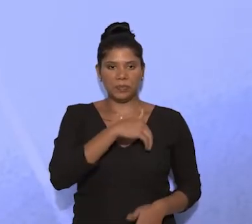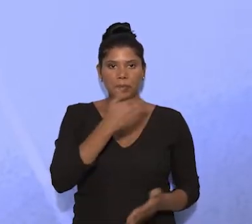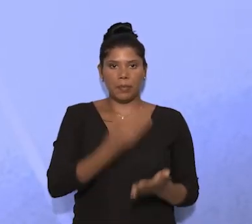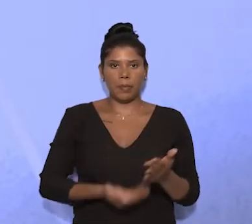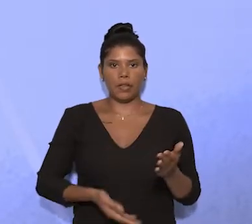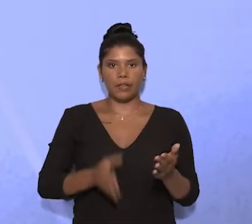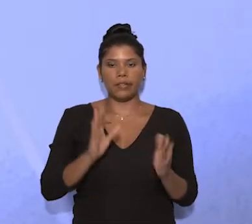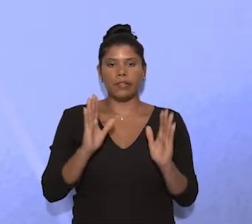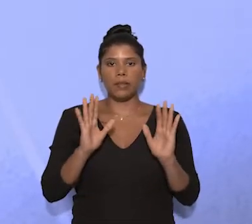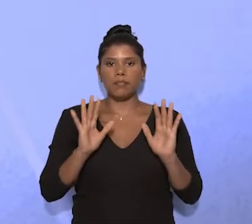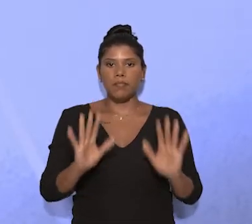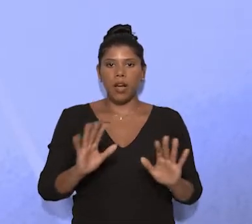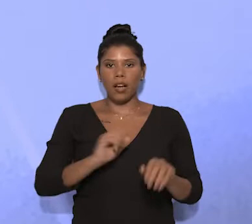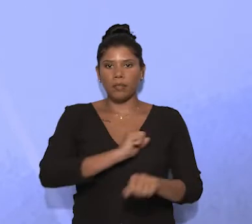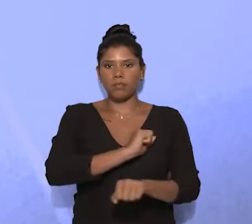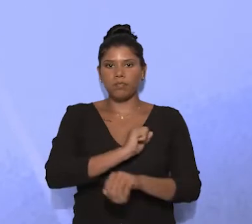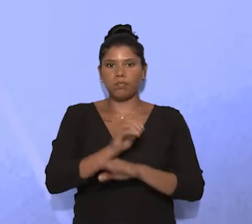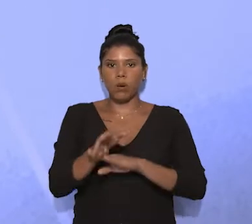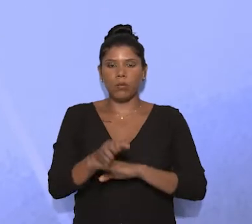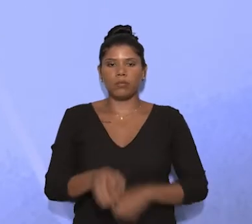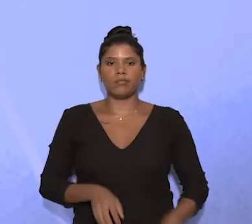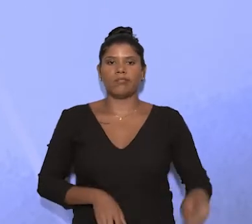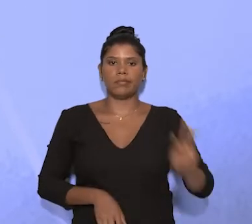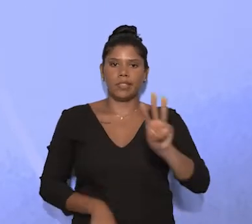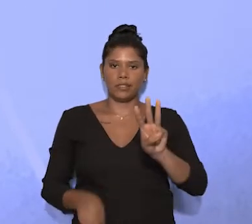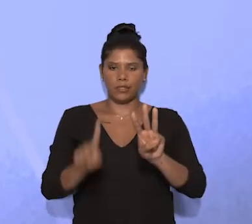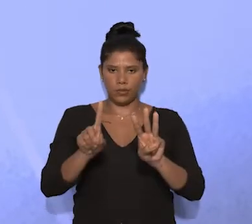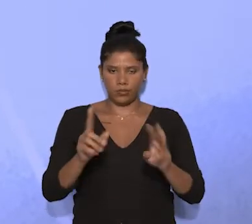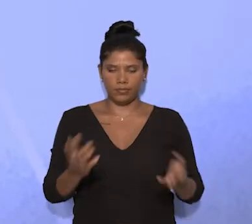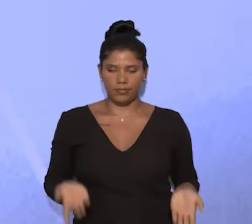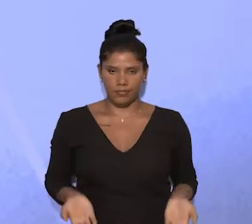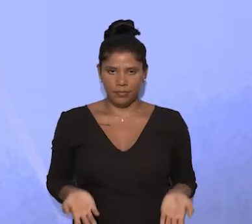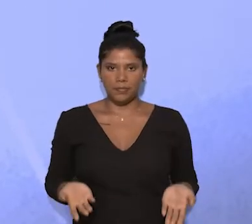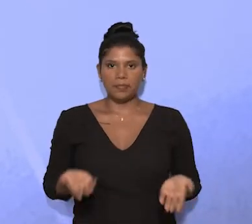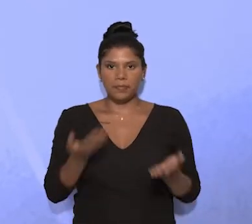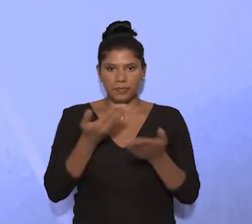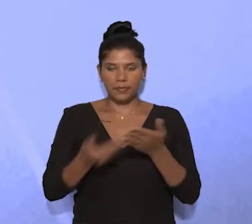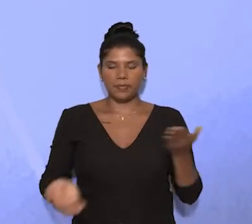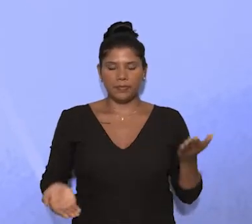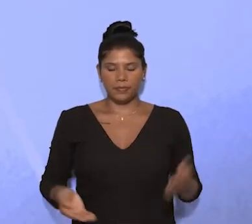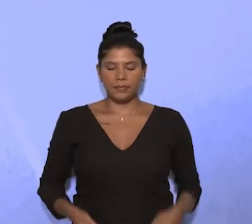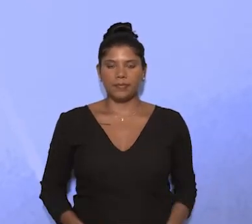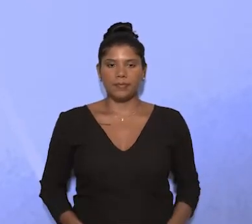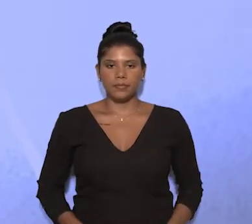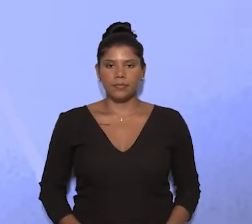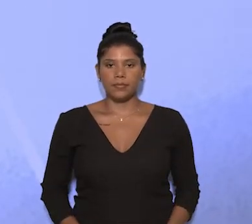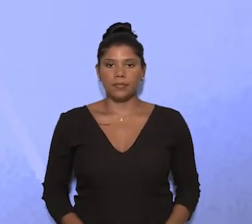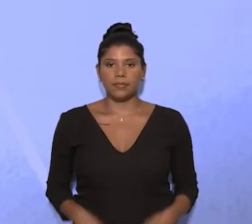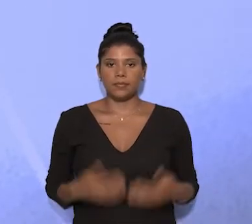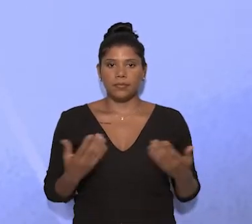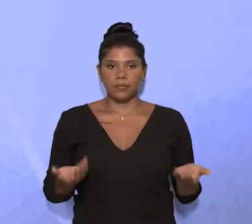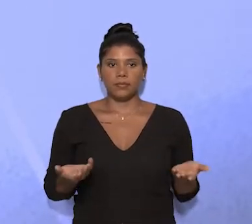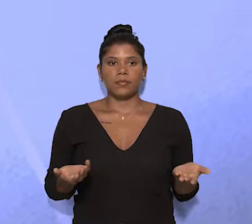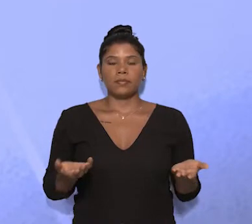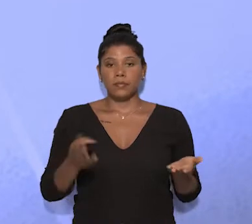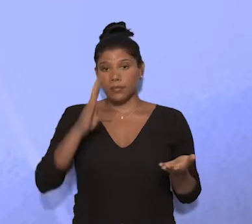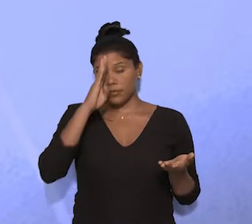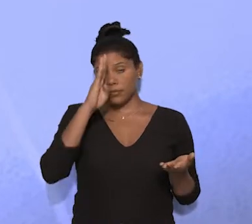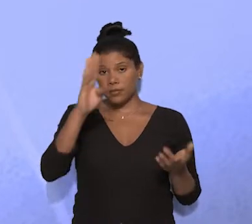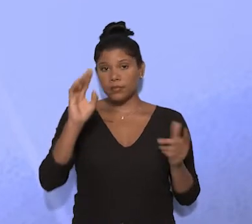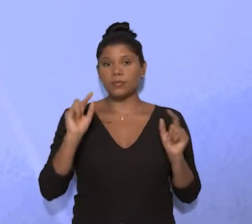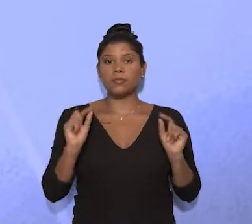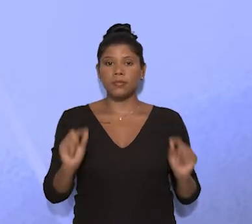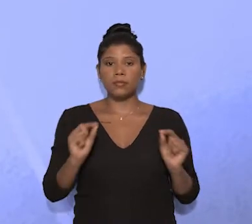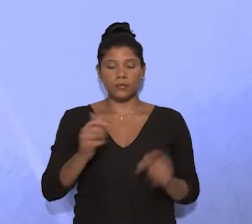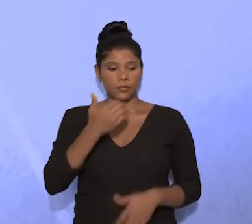se fechar todo e vai ter algumas situações aí de contra-ataque que podem ser perigosas. Mas o X da questão foi